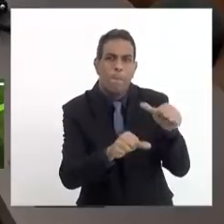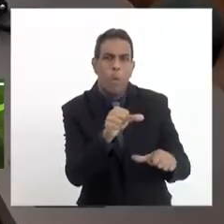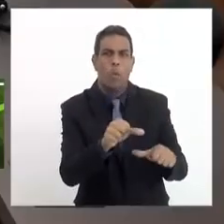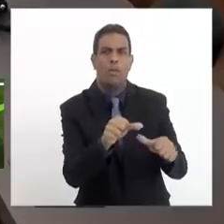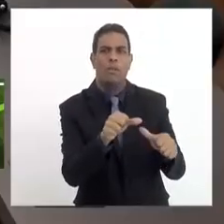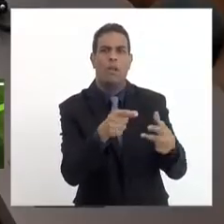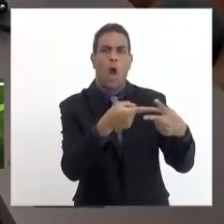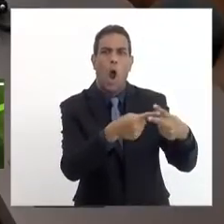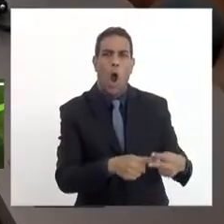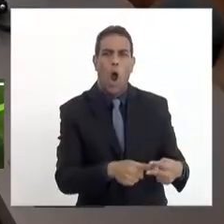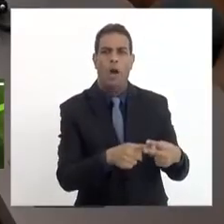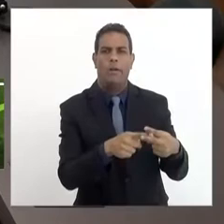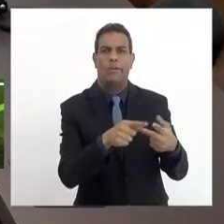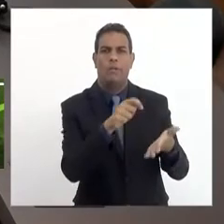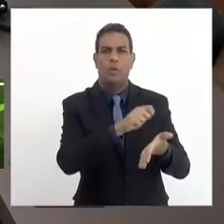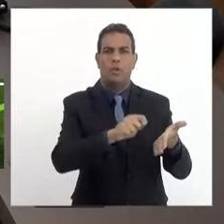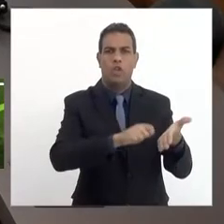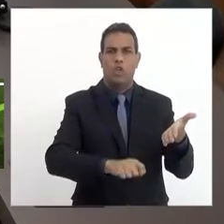Paulo, concedido.